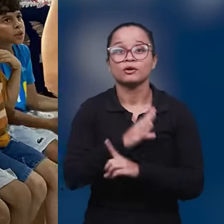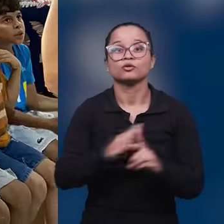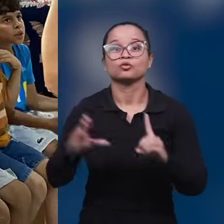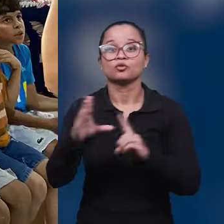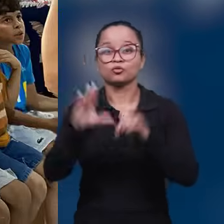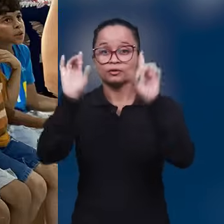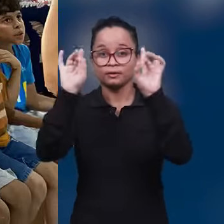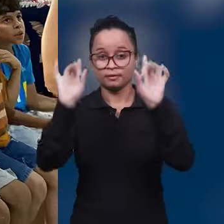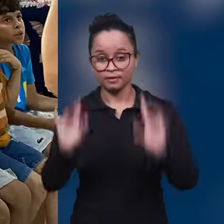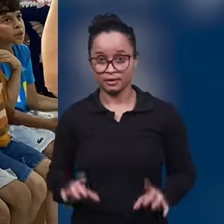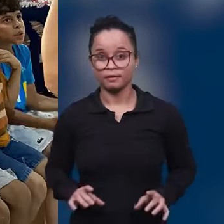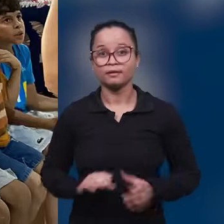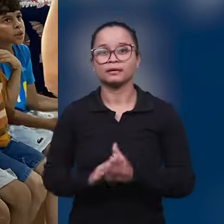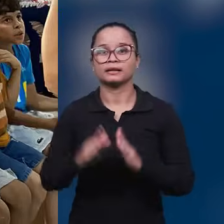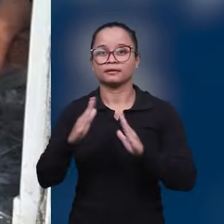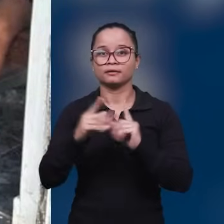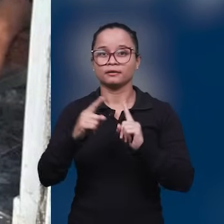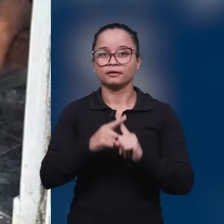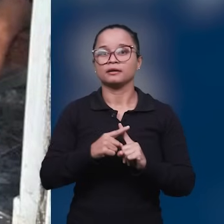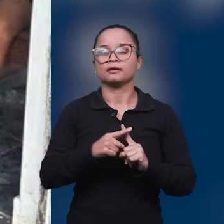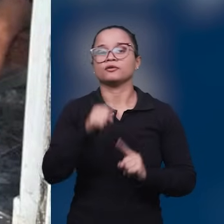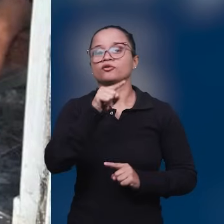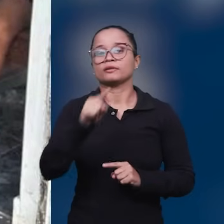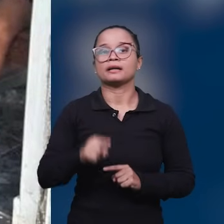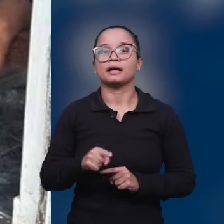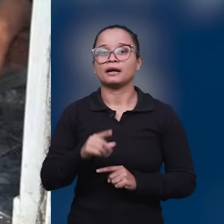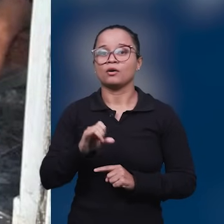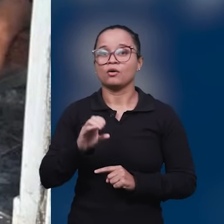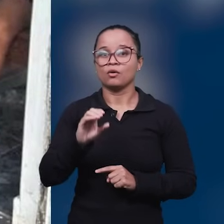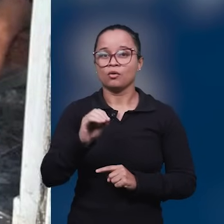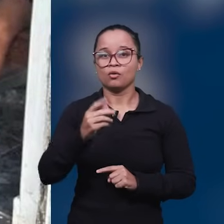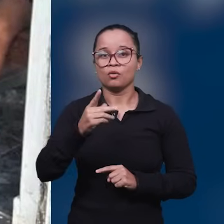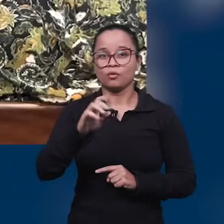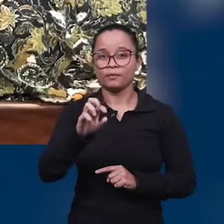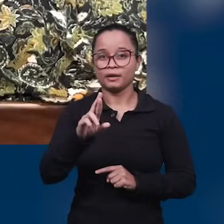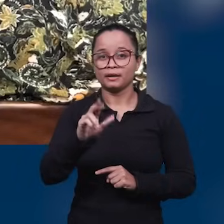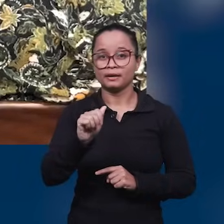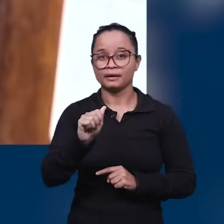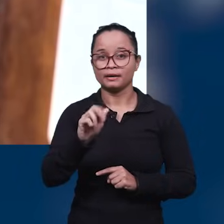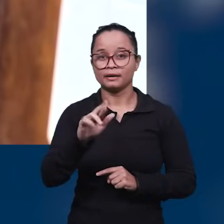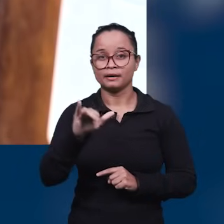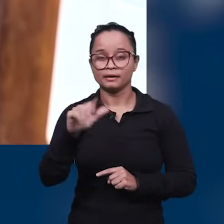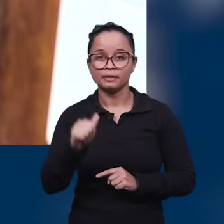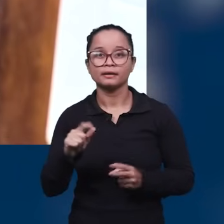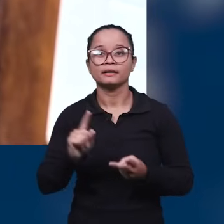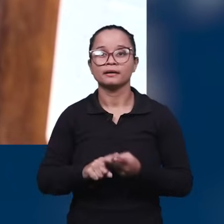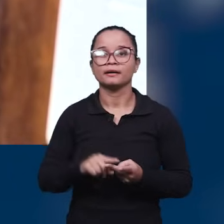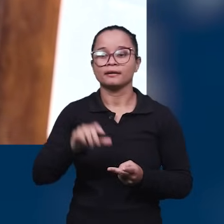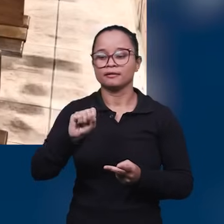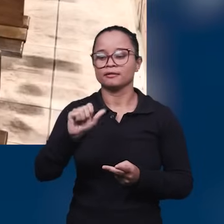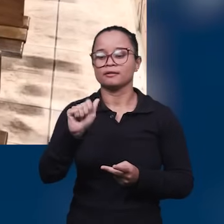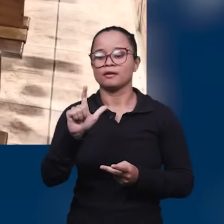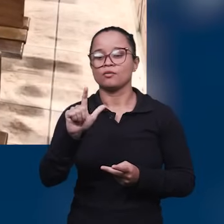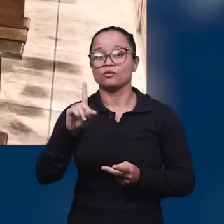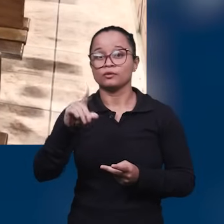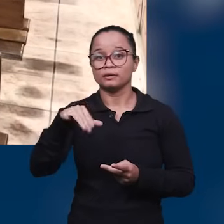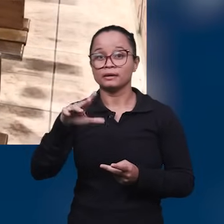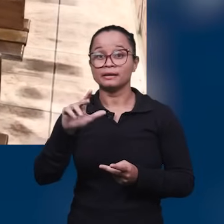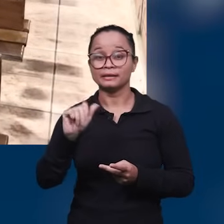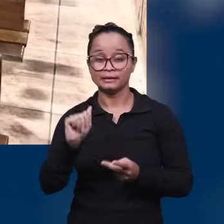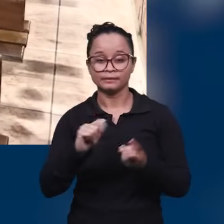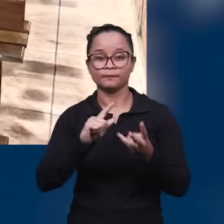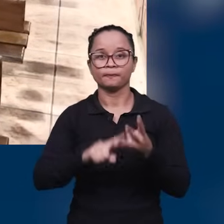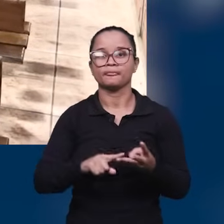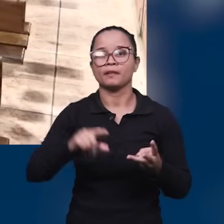Vista, Barra do Corda e Poção de Pedras. Agora vamos ao Piauí, onde o pastor Danilo